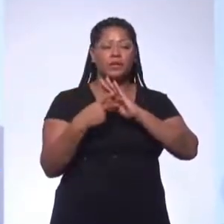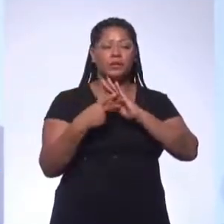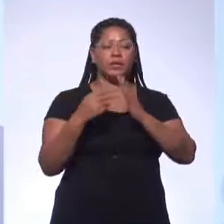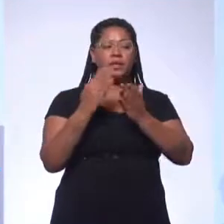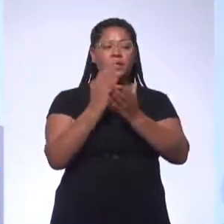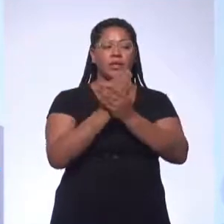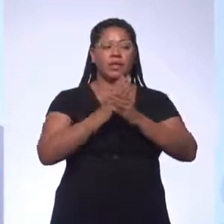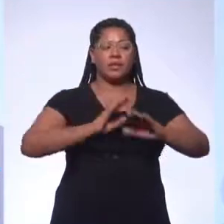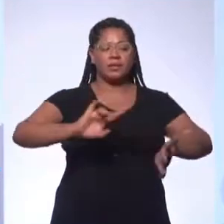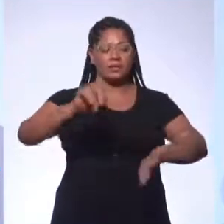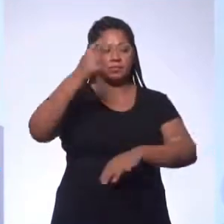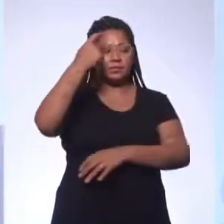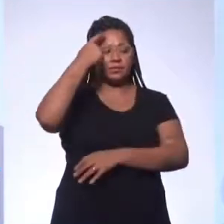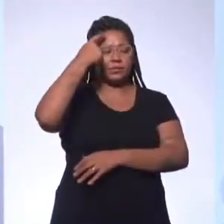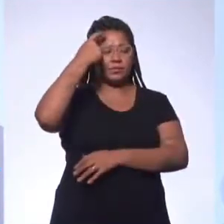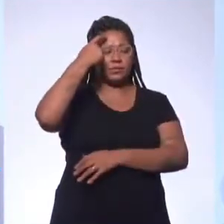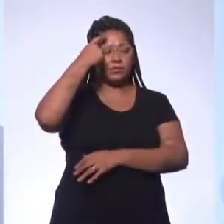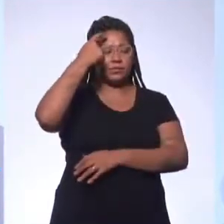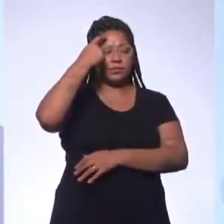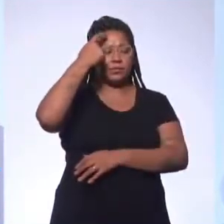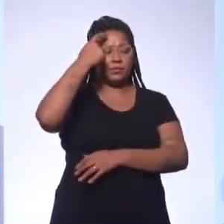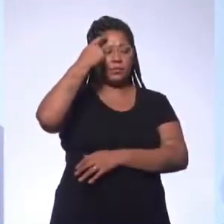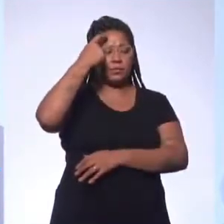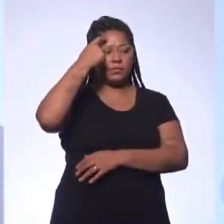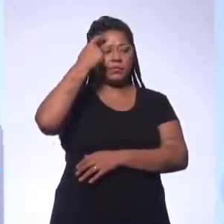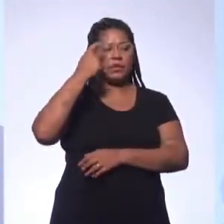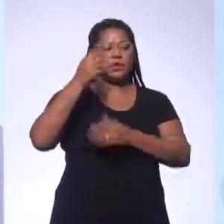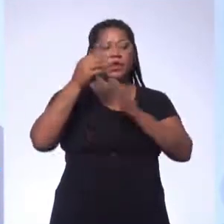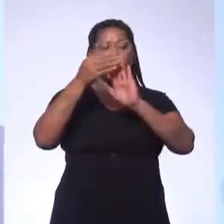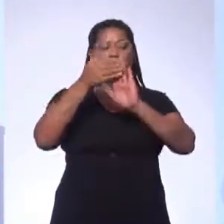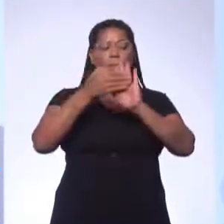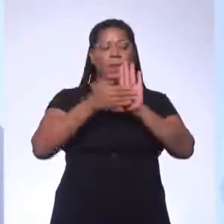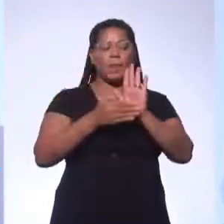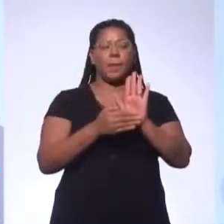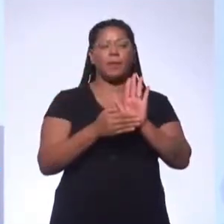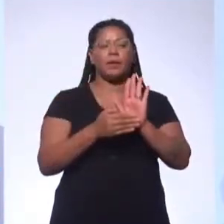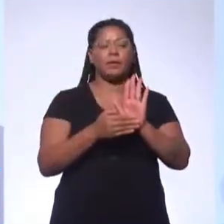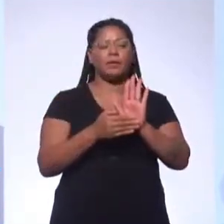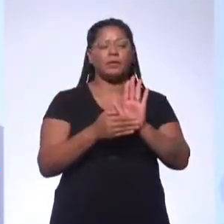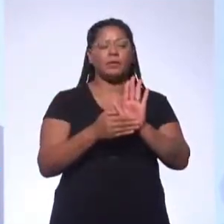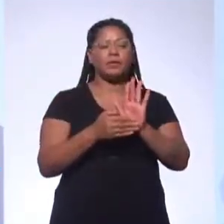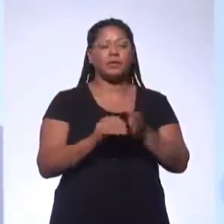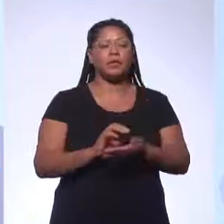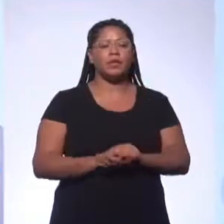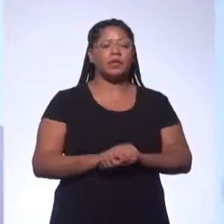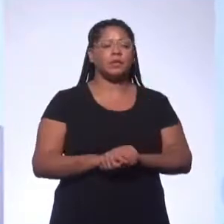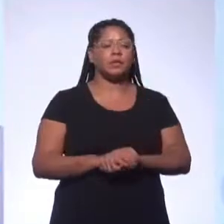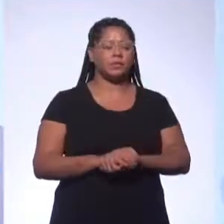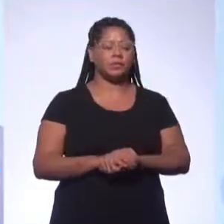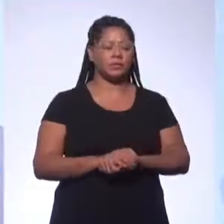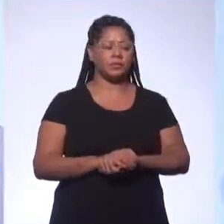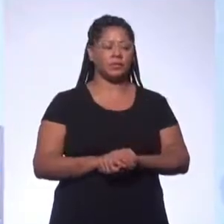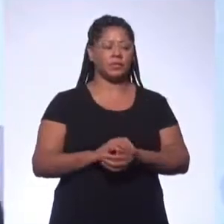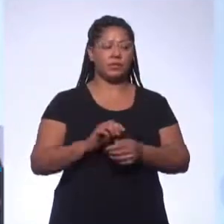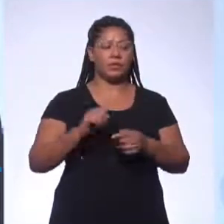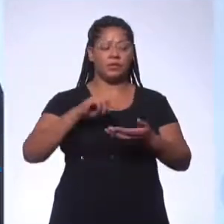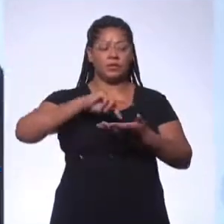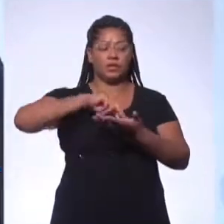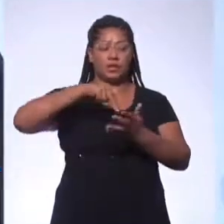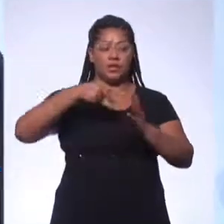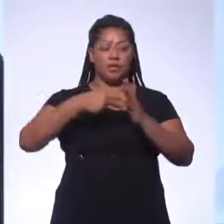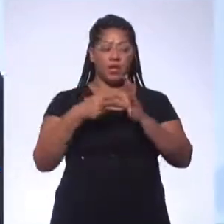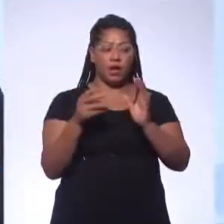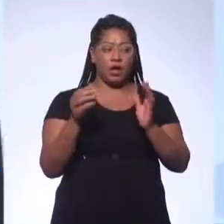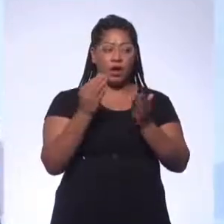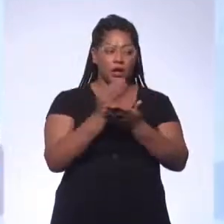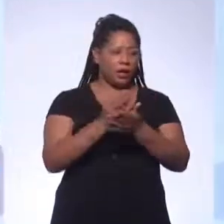ideologia de sociedade planificada, que é a ideologia comunista. Isso significa o fim do comunismo? Não, nós